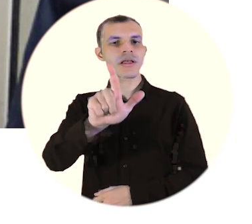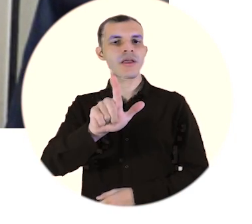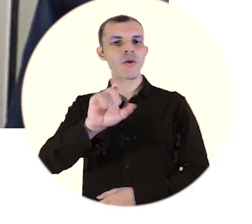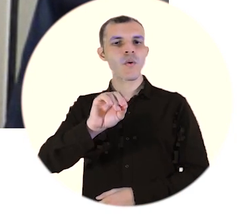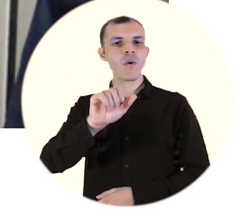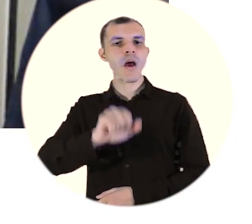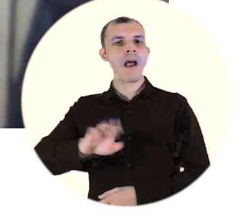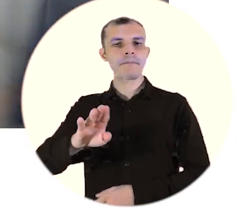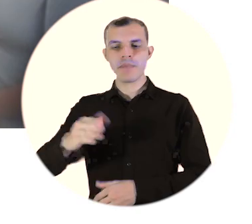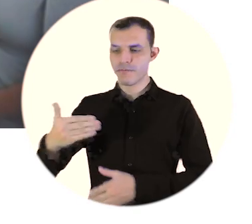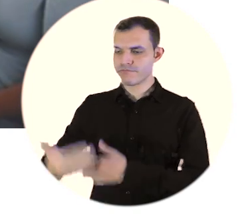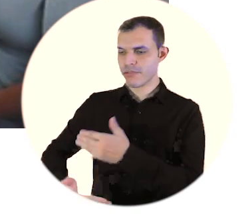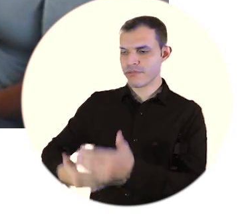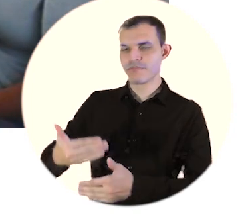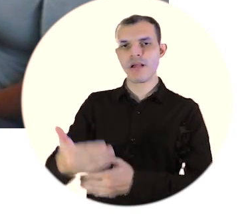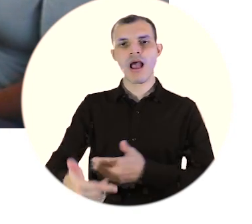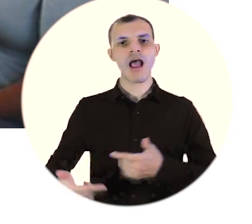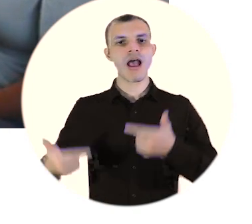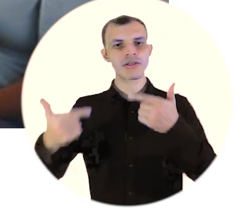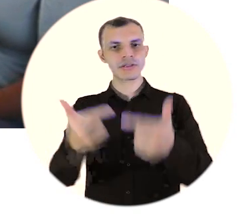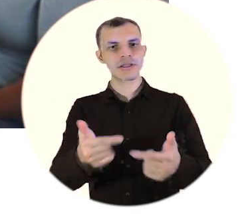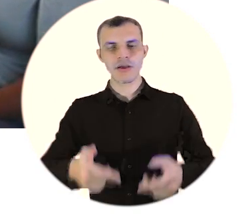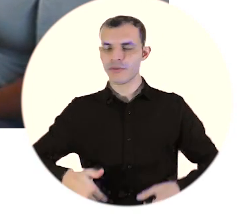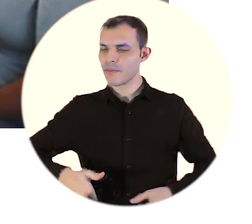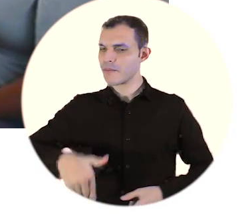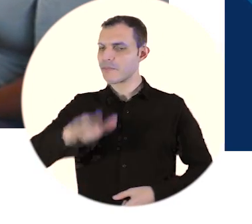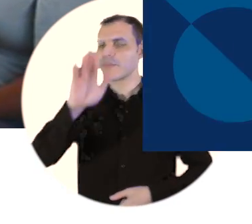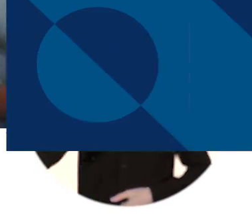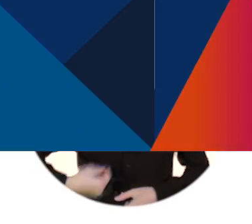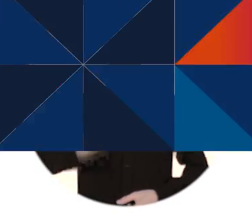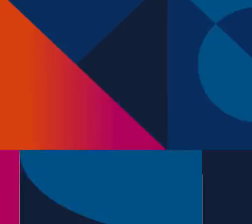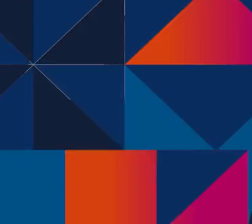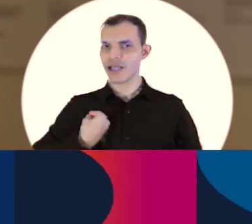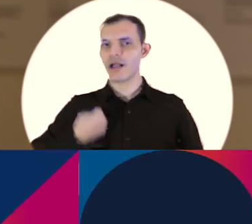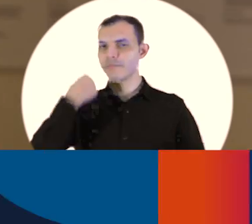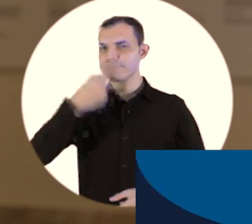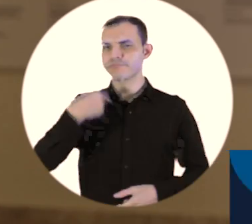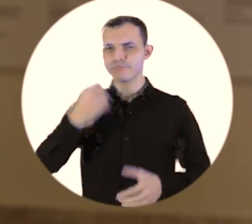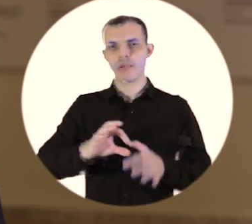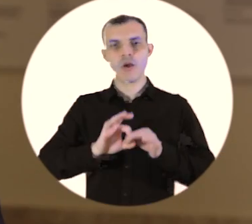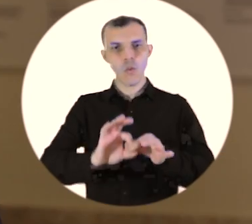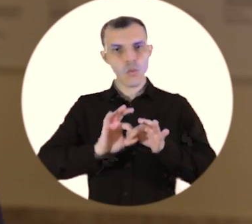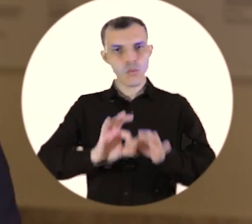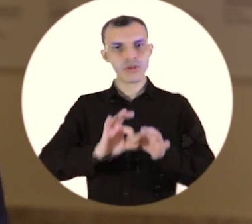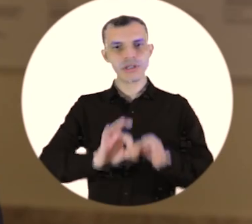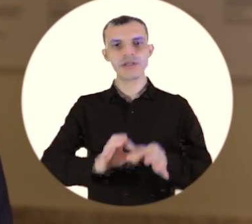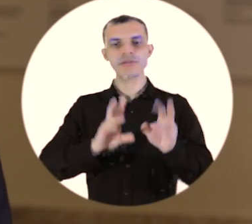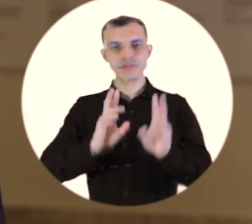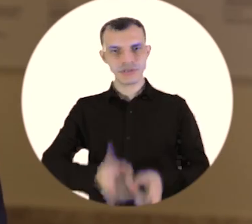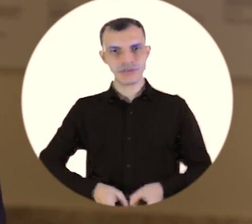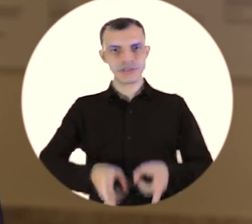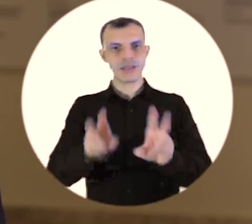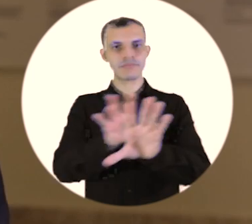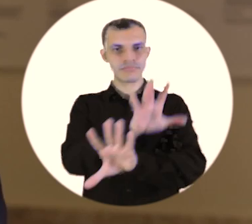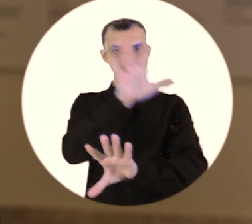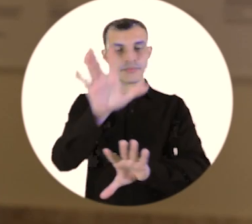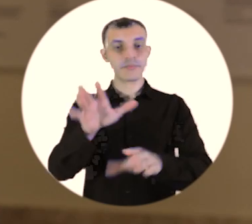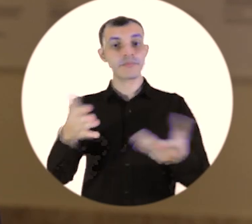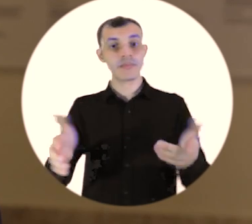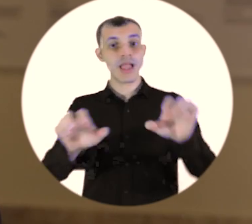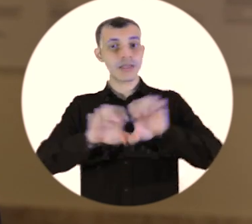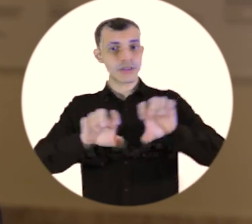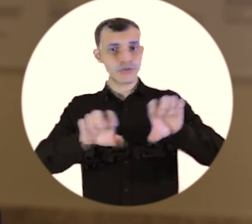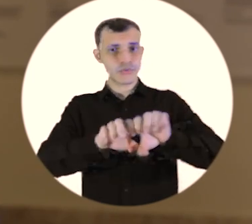avança, uma OAB que anda para frente, cada vez mais presente e que está ao lado de toda a advocacia, sempre presente nas subseções.